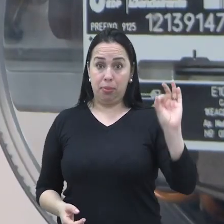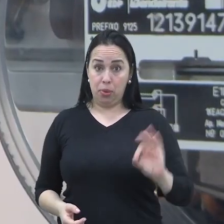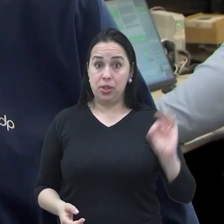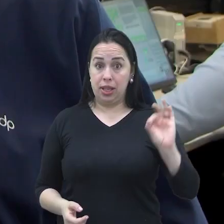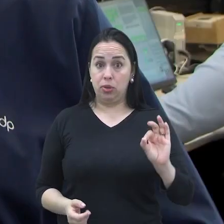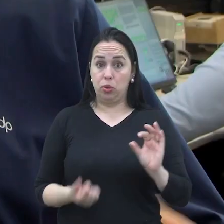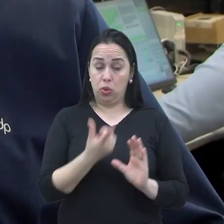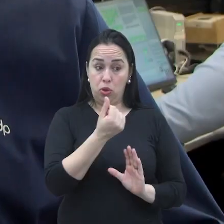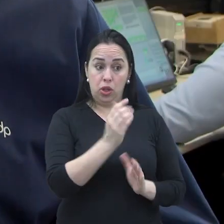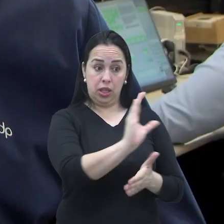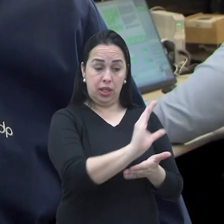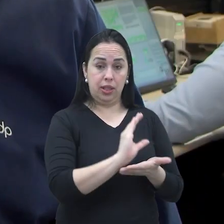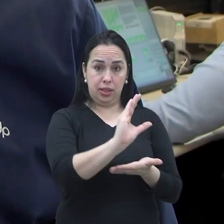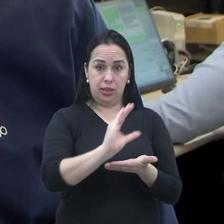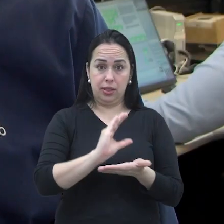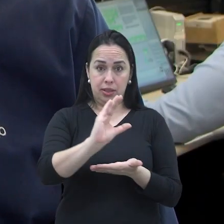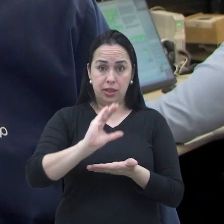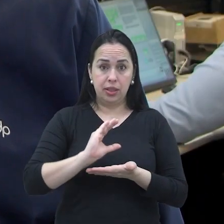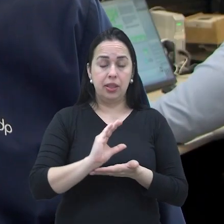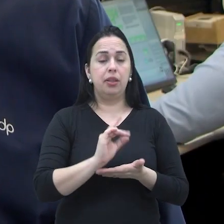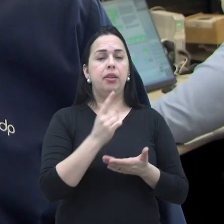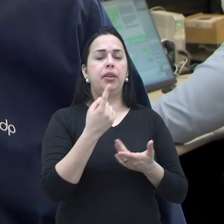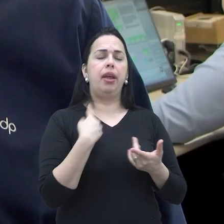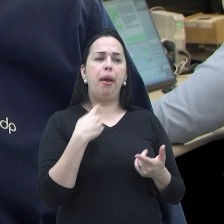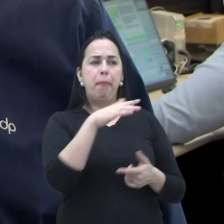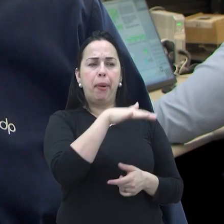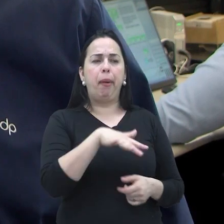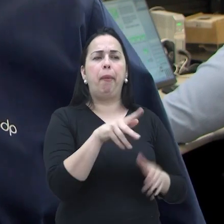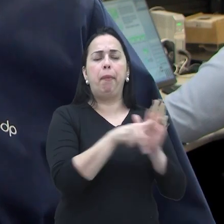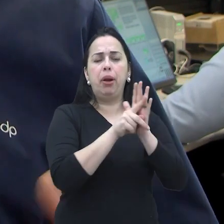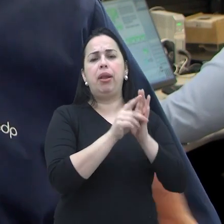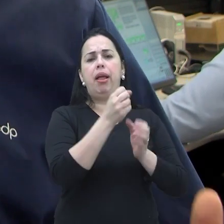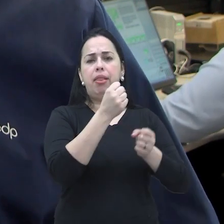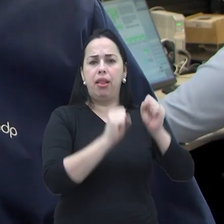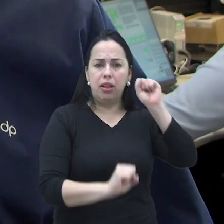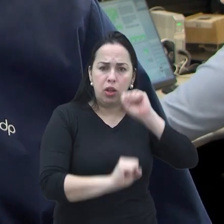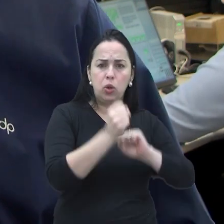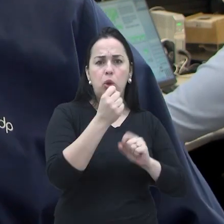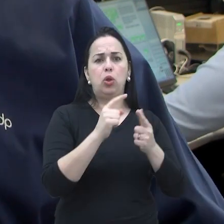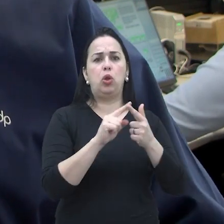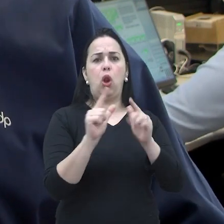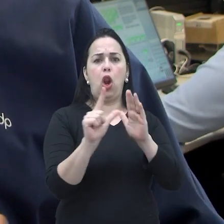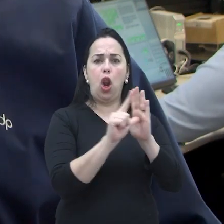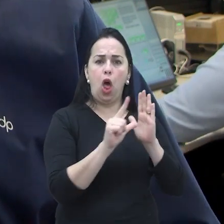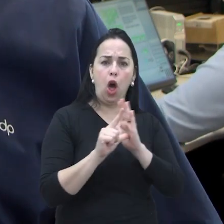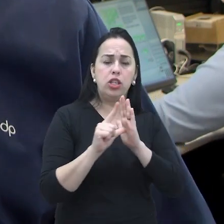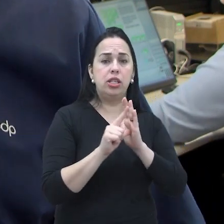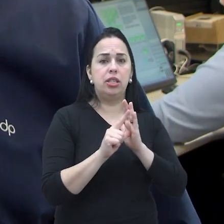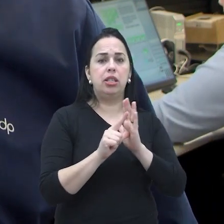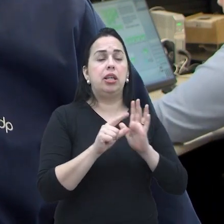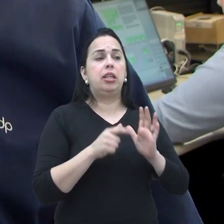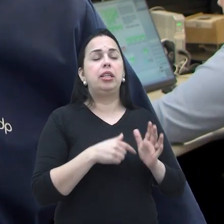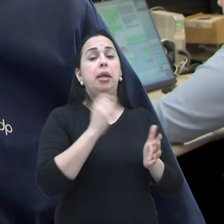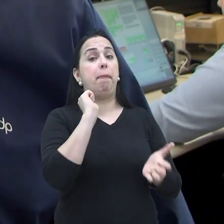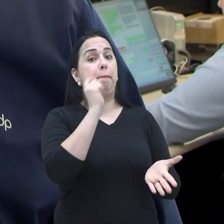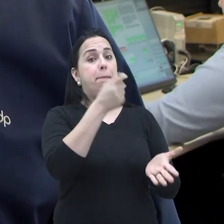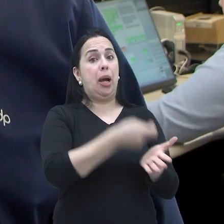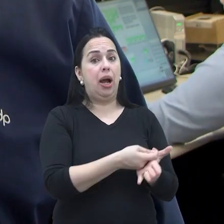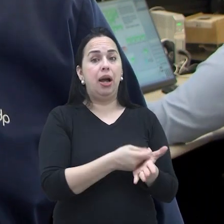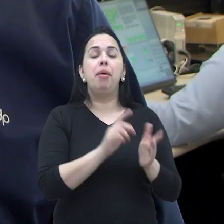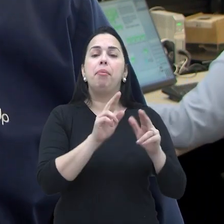esse crime. 60% do nosso faturamento ele é telemedido, que são as grandes indústrias ou grandes